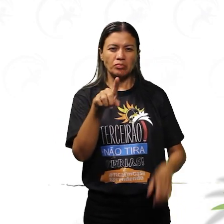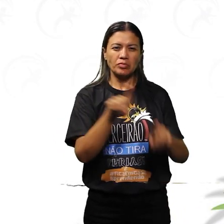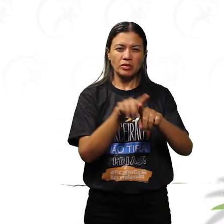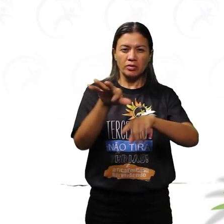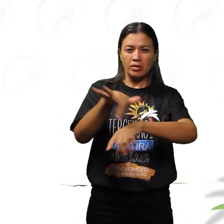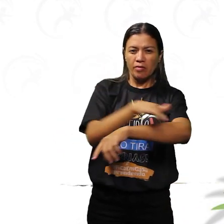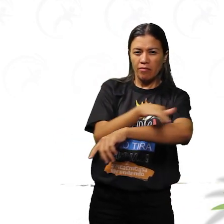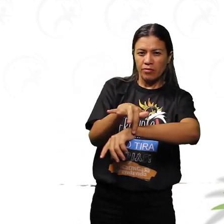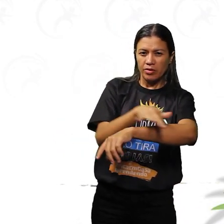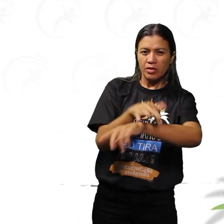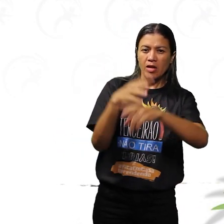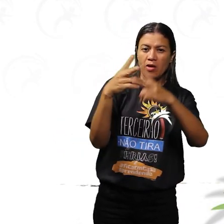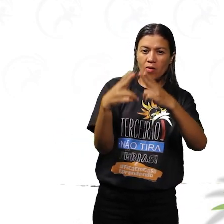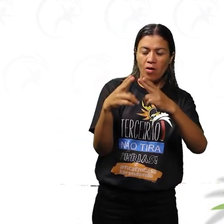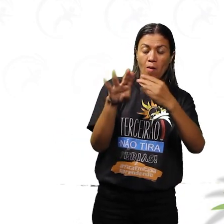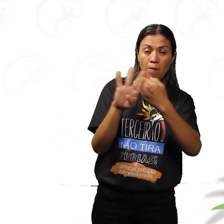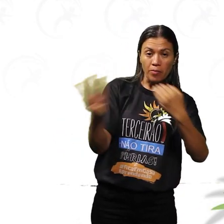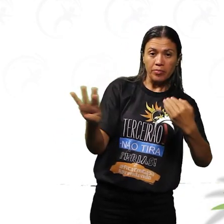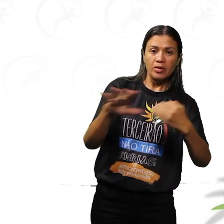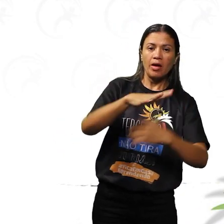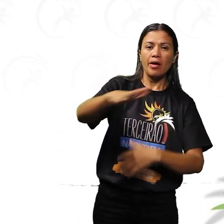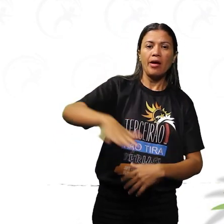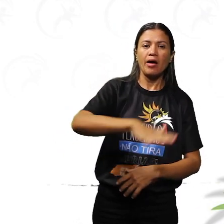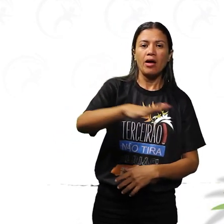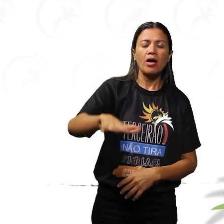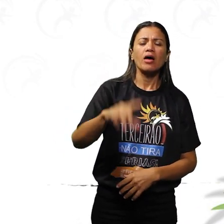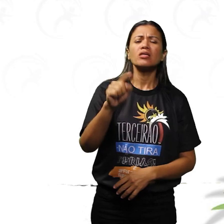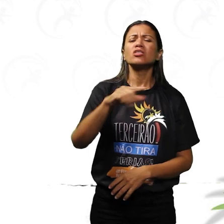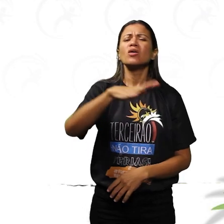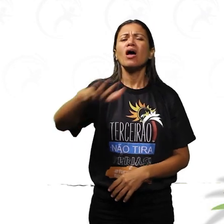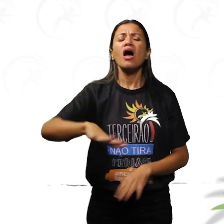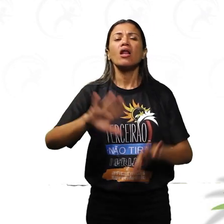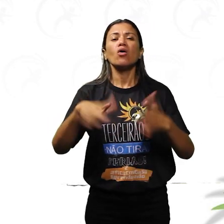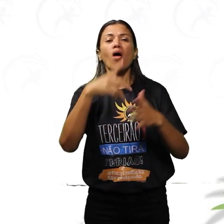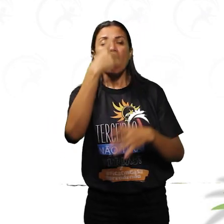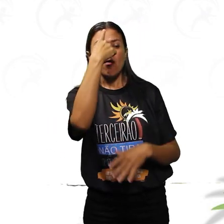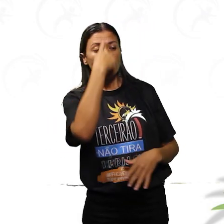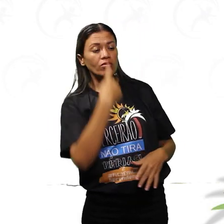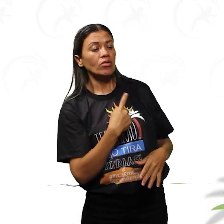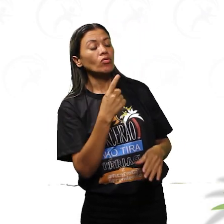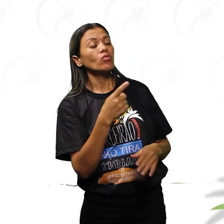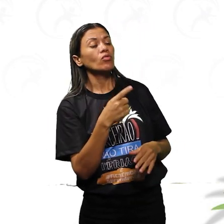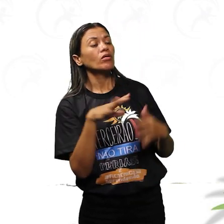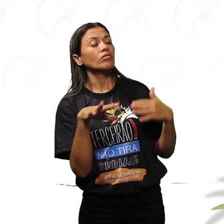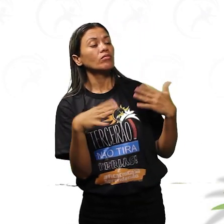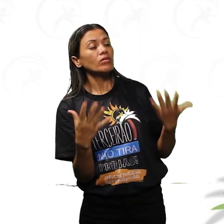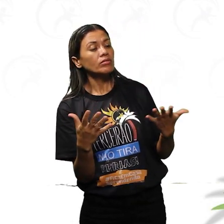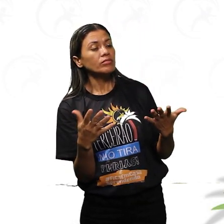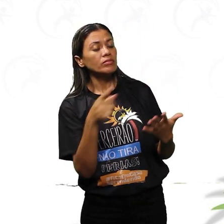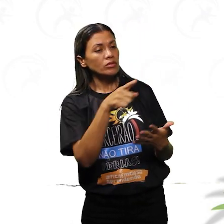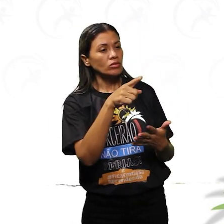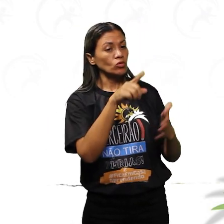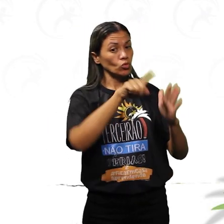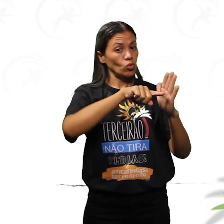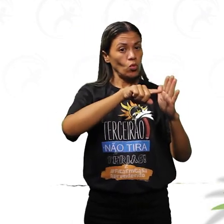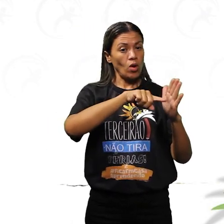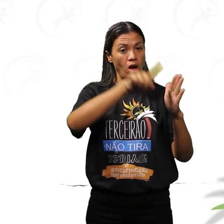inversamente proporcional à área. Professor, isso é a área de qual figura? Isso aí é a área de qual figura? Bem, a tua